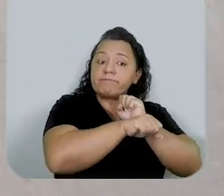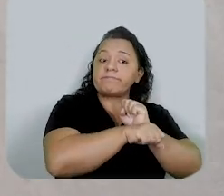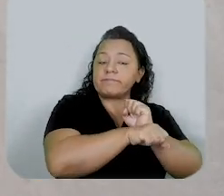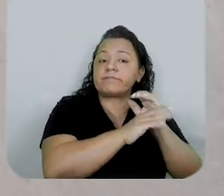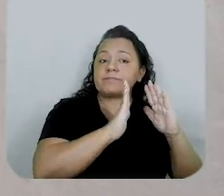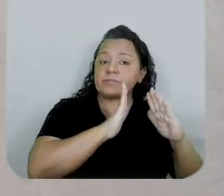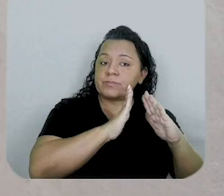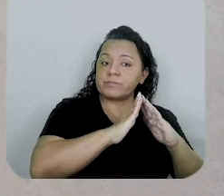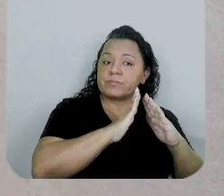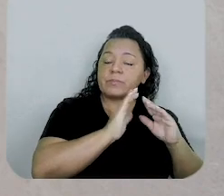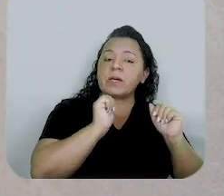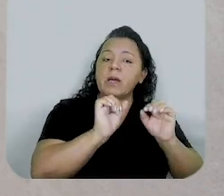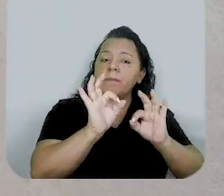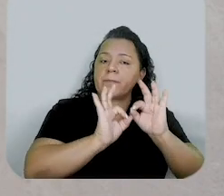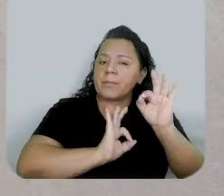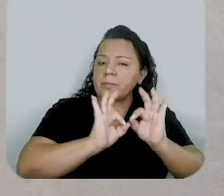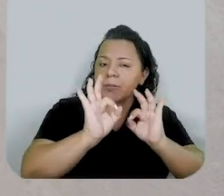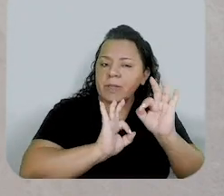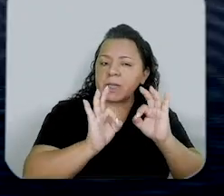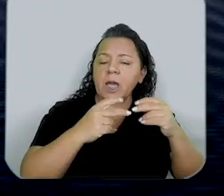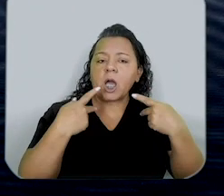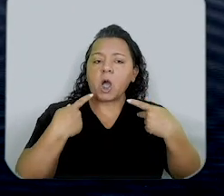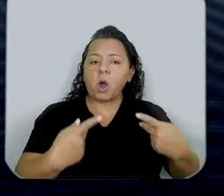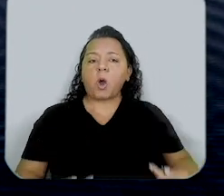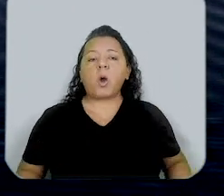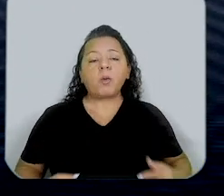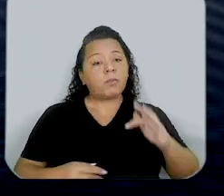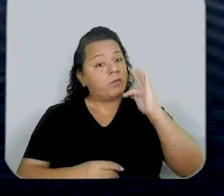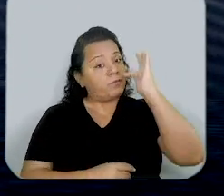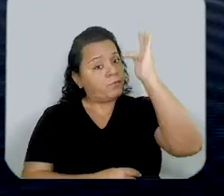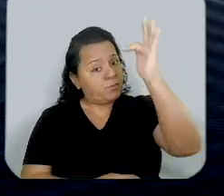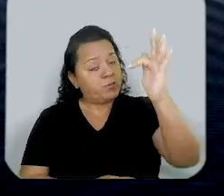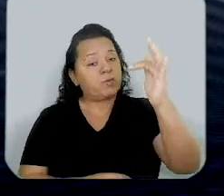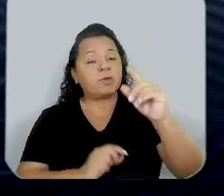para futuramente ela gerar uma outra vida.